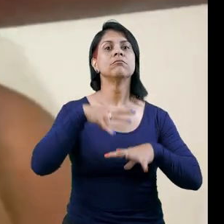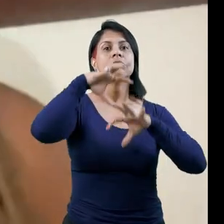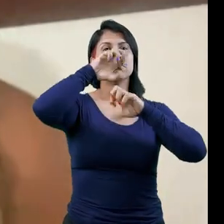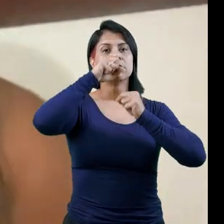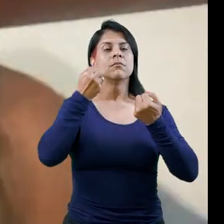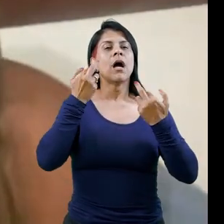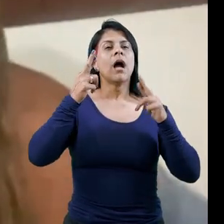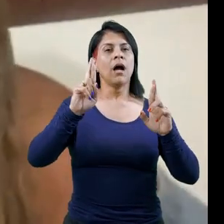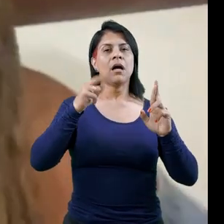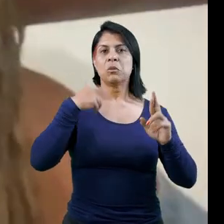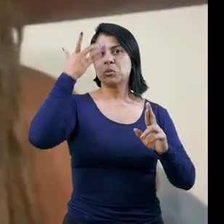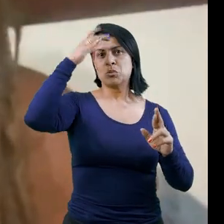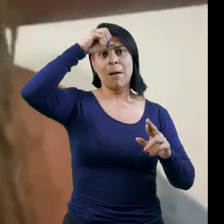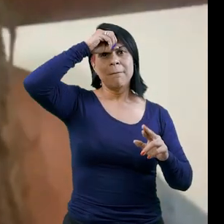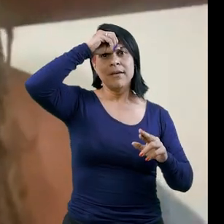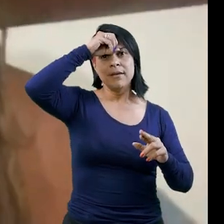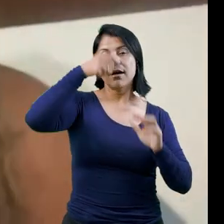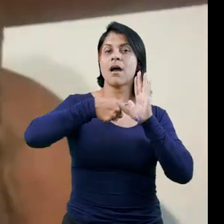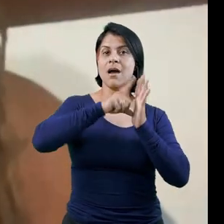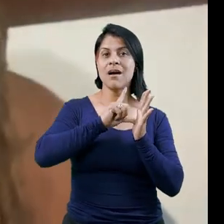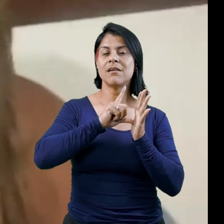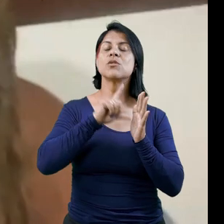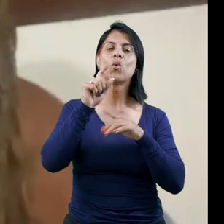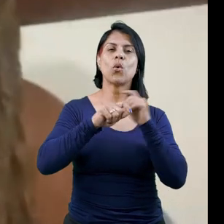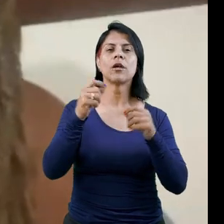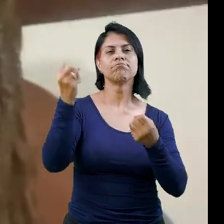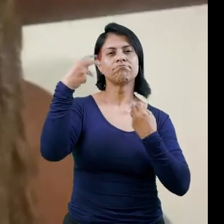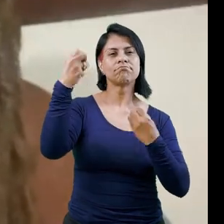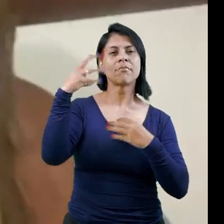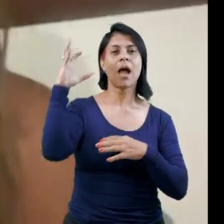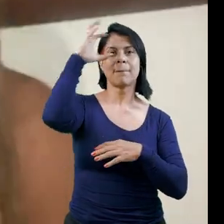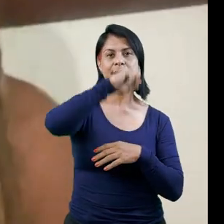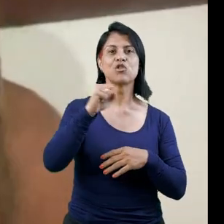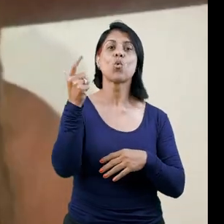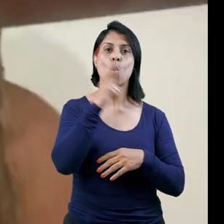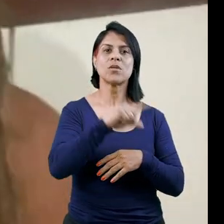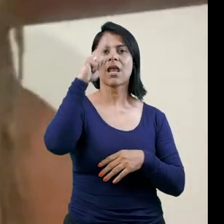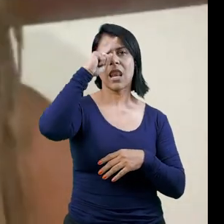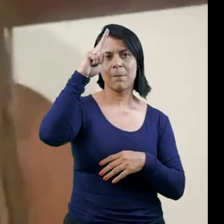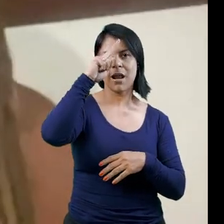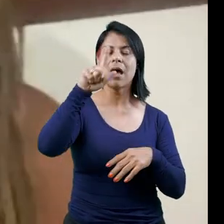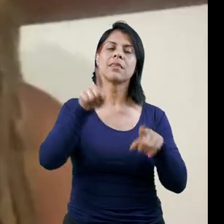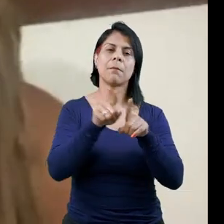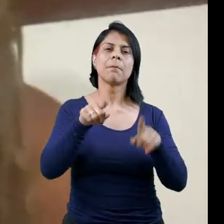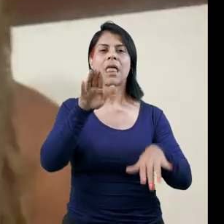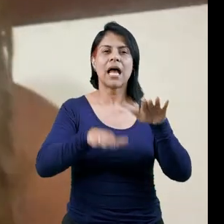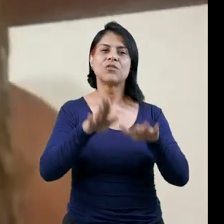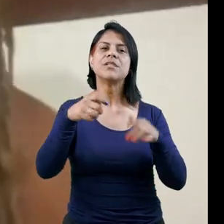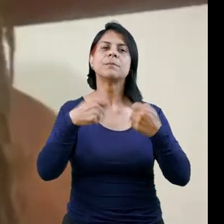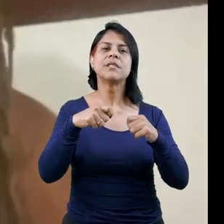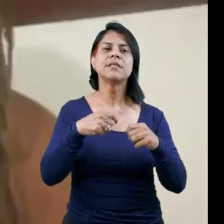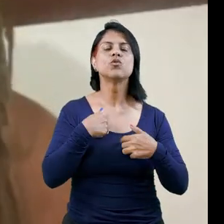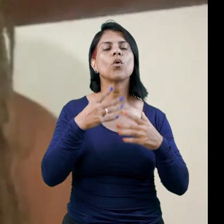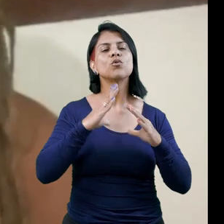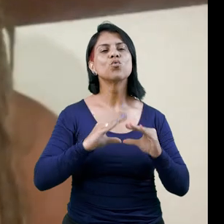no mistério mesmo, fazendo, e preciso me lembrar disso às vezes, preciso me lembrar das suavidades